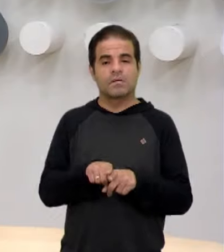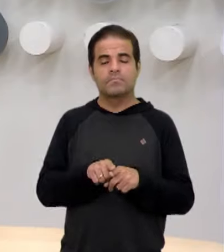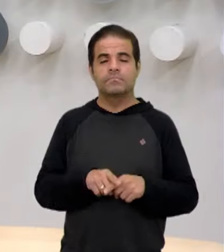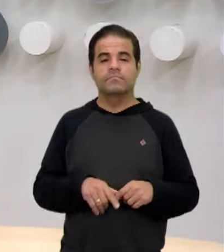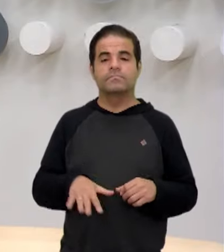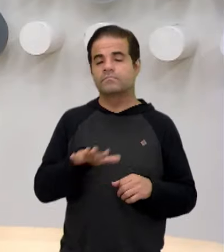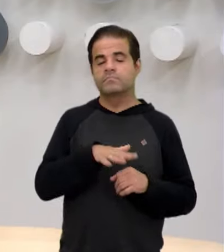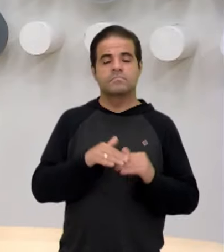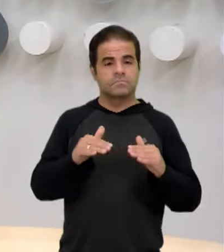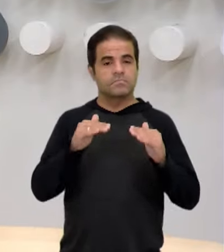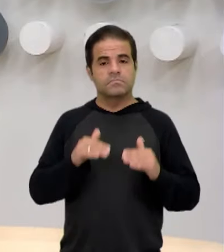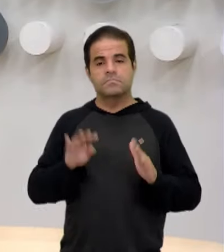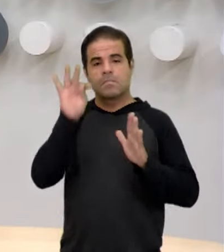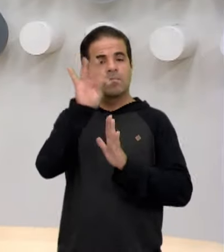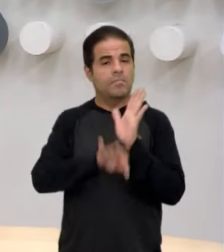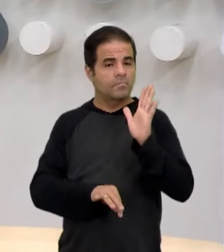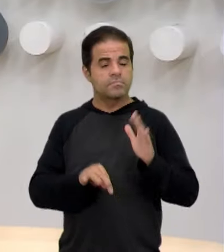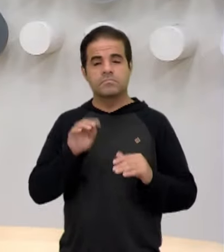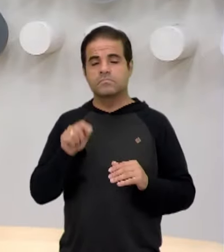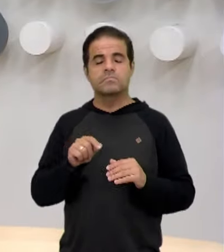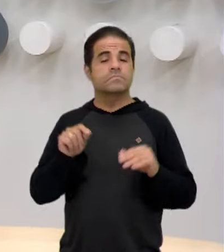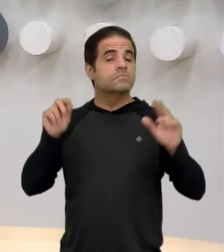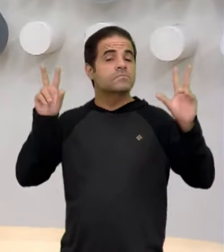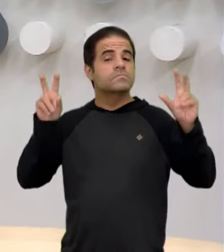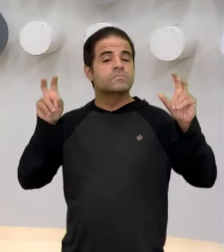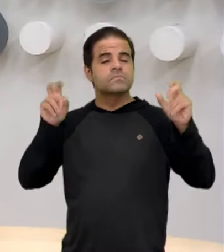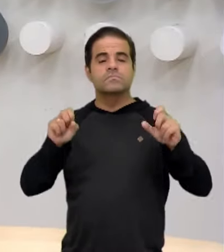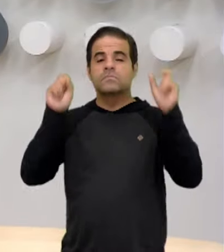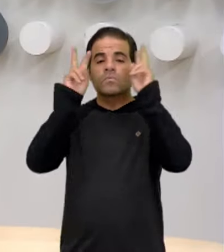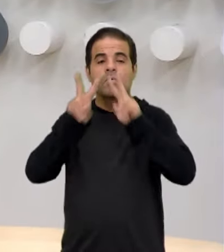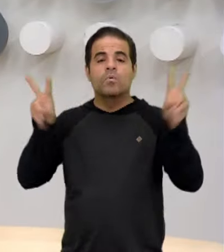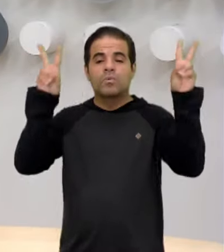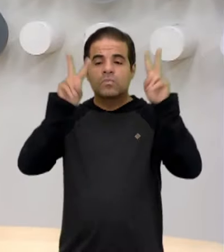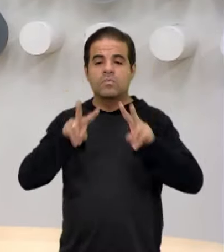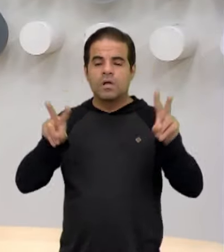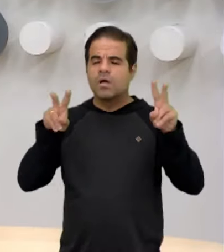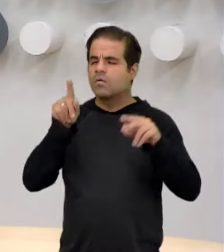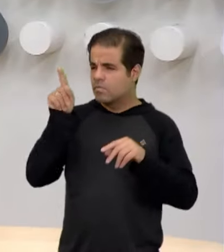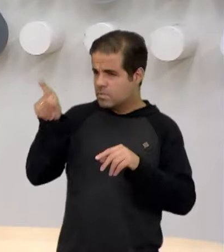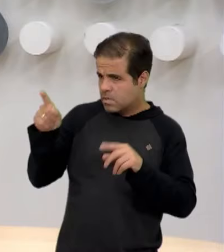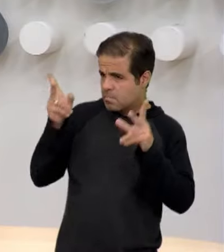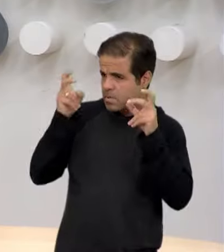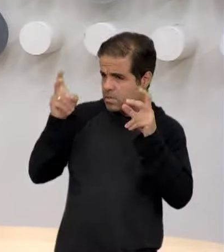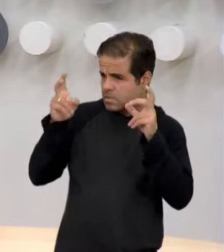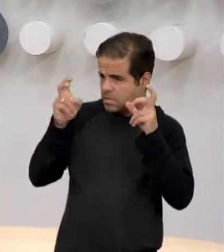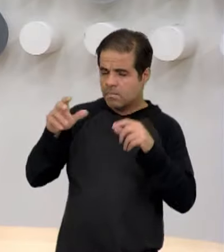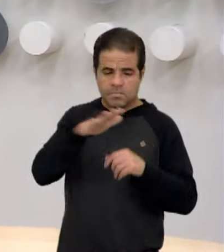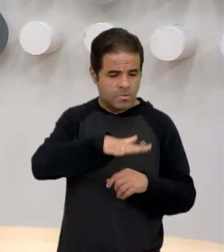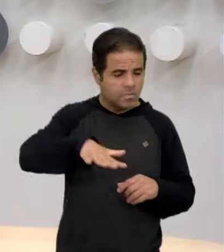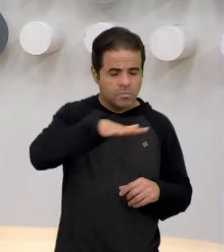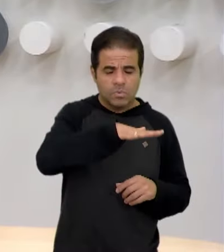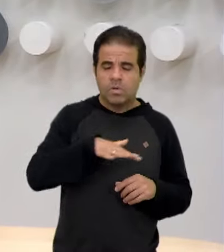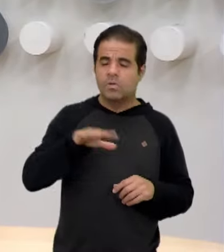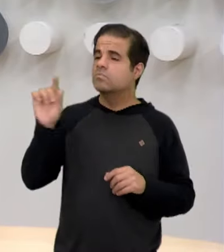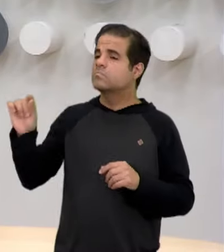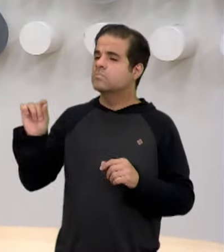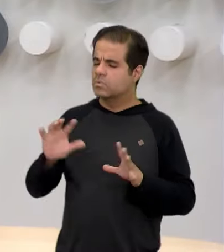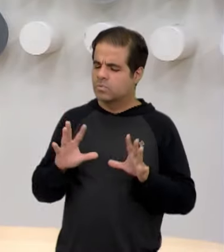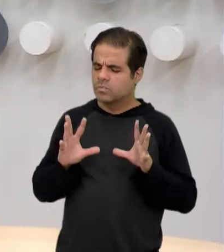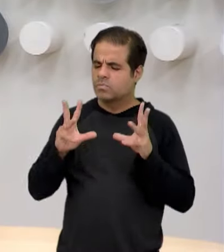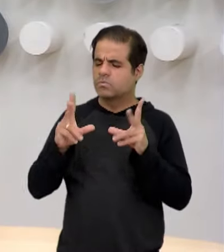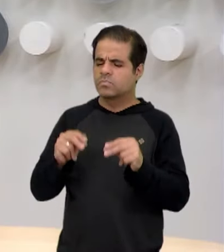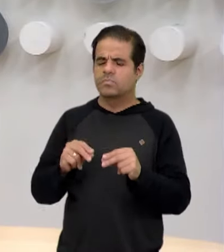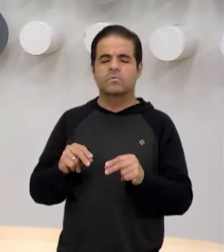parte de baixo do texto, fala sobre a questão visual, do que você percebe ao seu redor, tá? Então, tudo isso